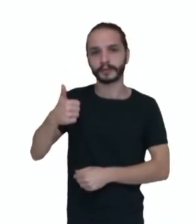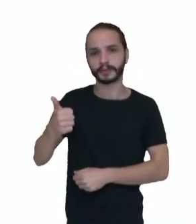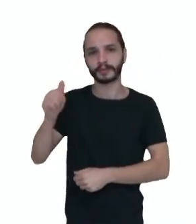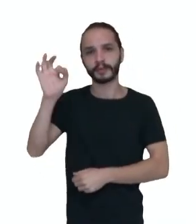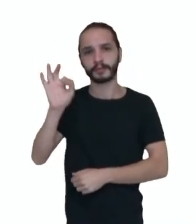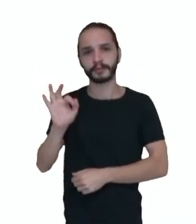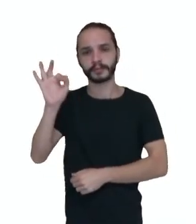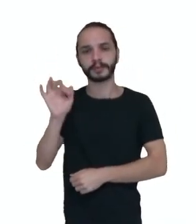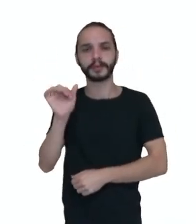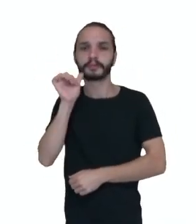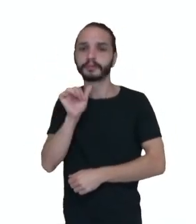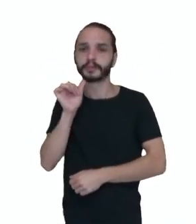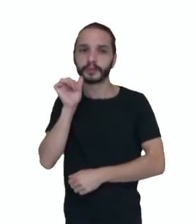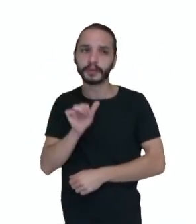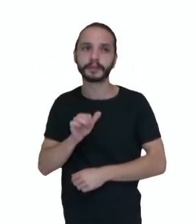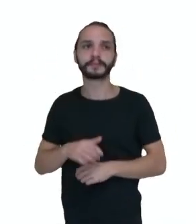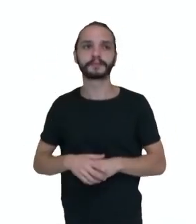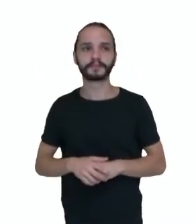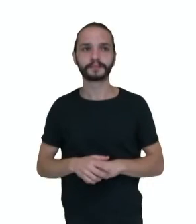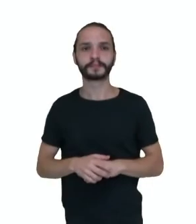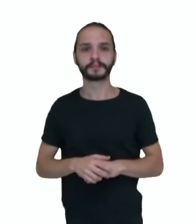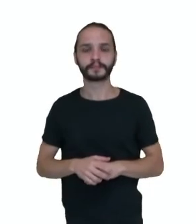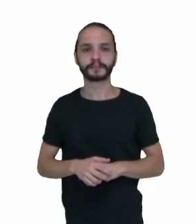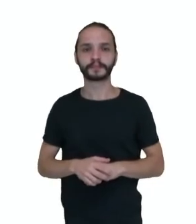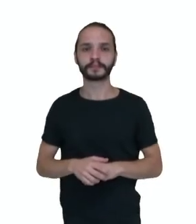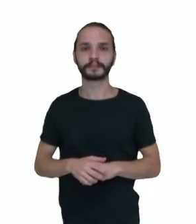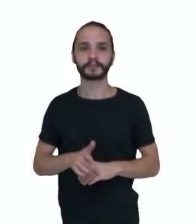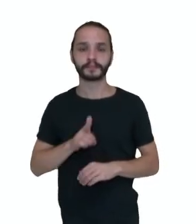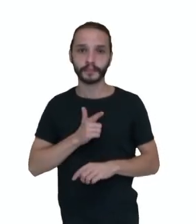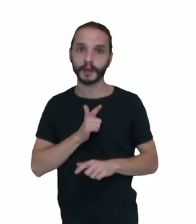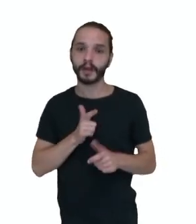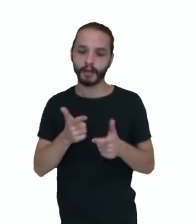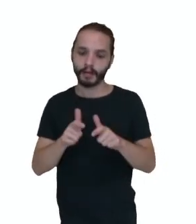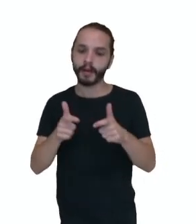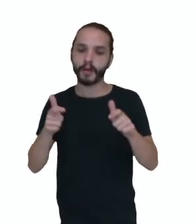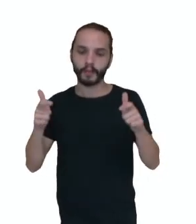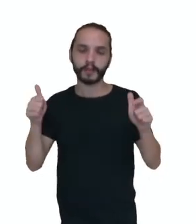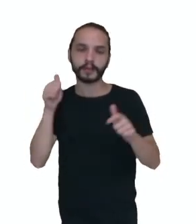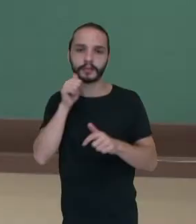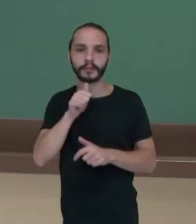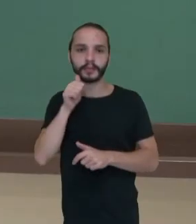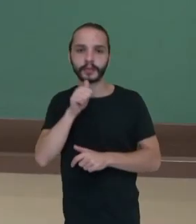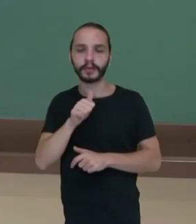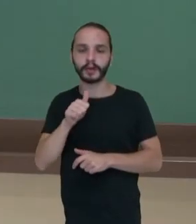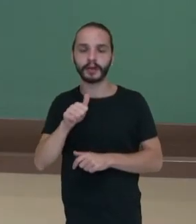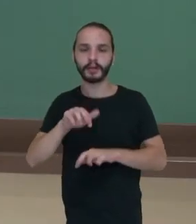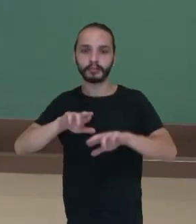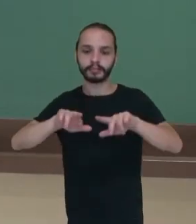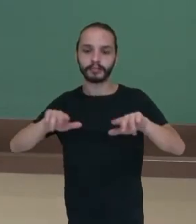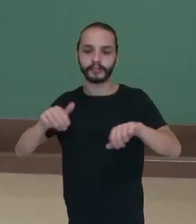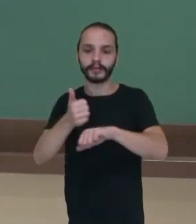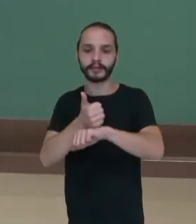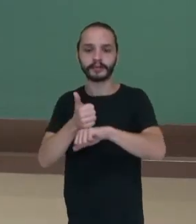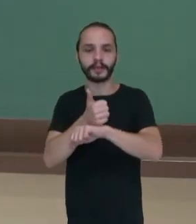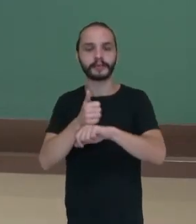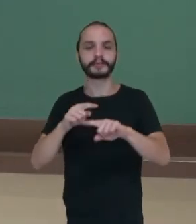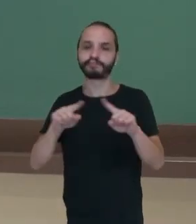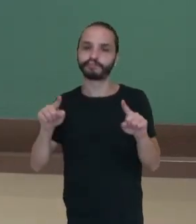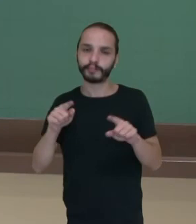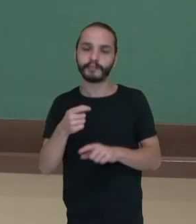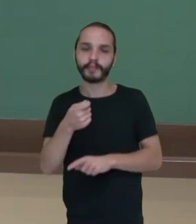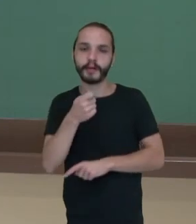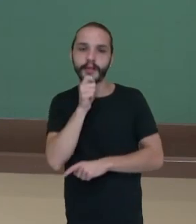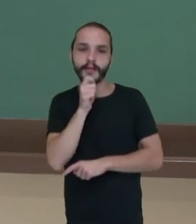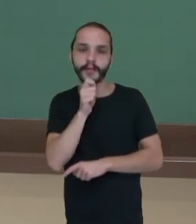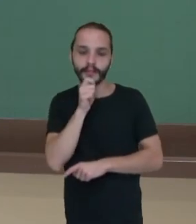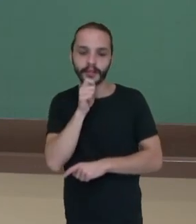21,55% são mulheres, né? Apesar desse crescente número de mulheres assumindo diferentes funções, aqui a gente ainda tem